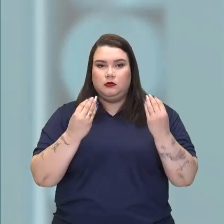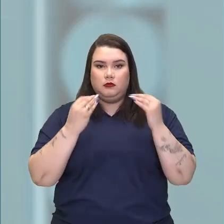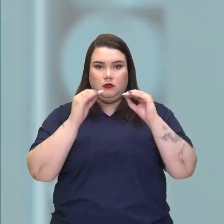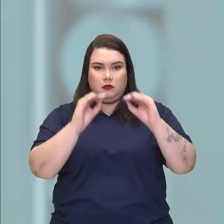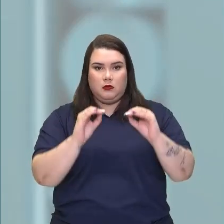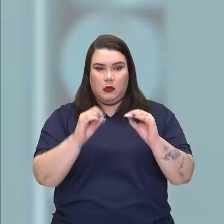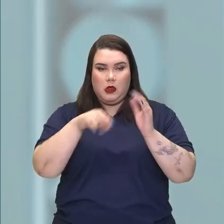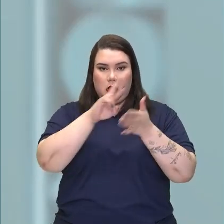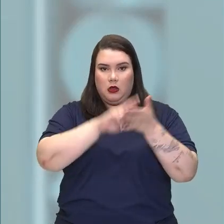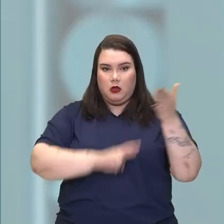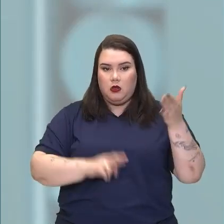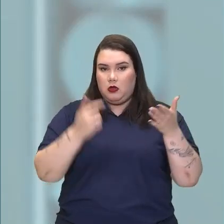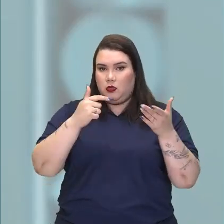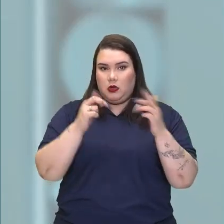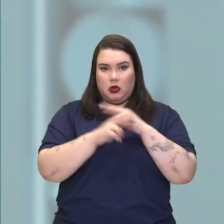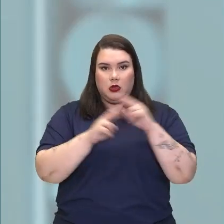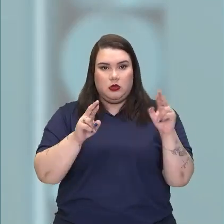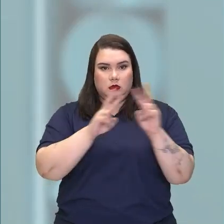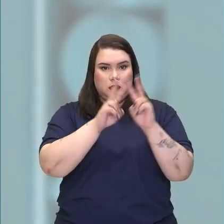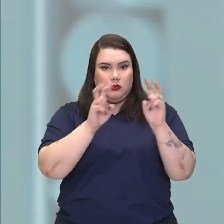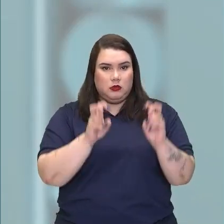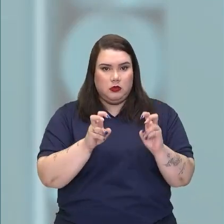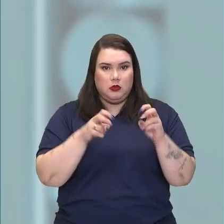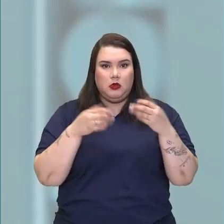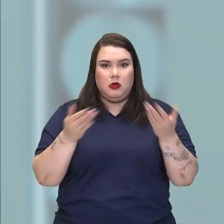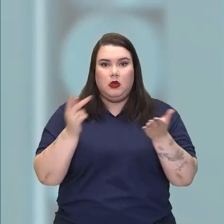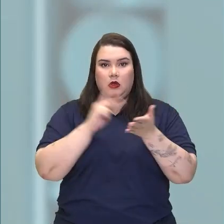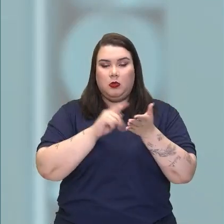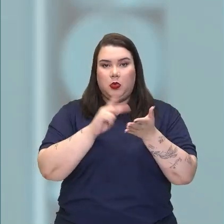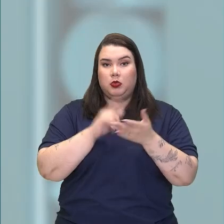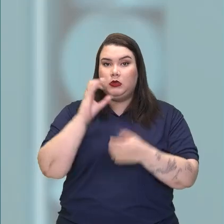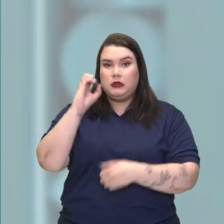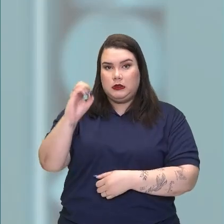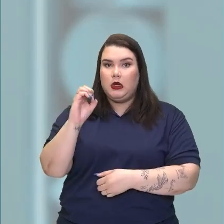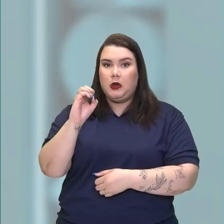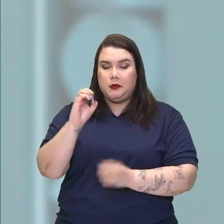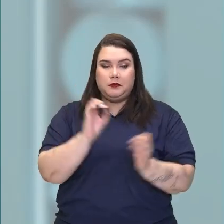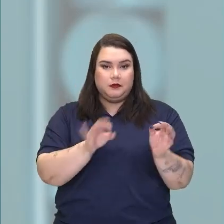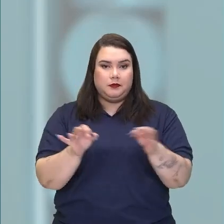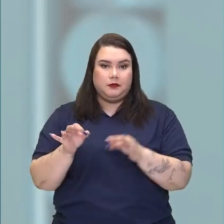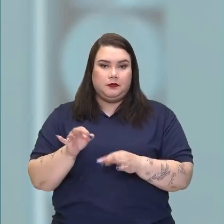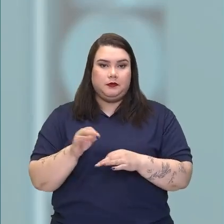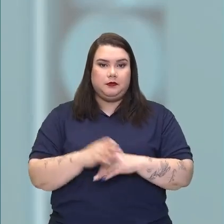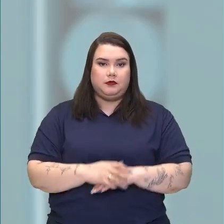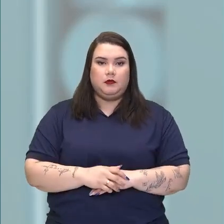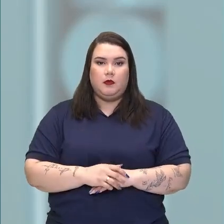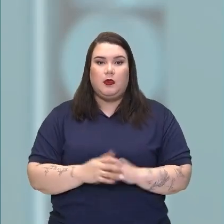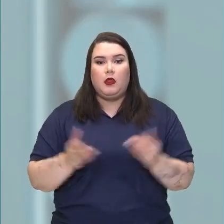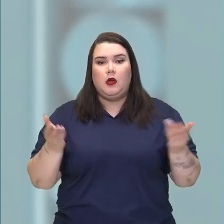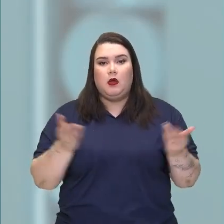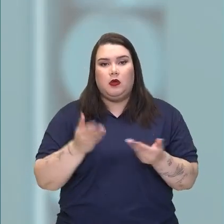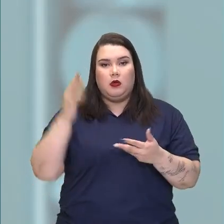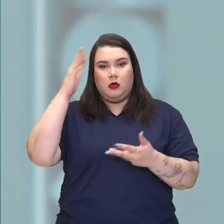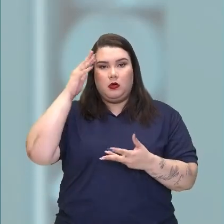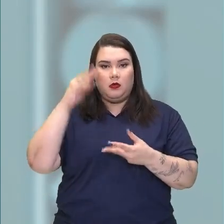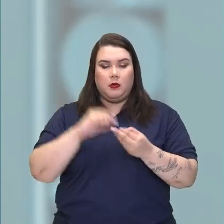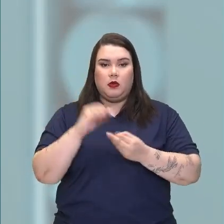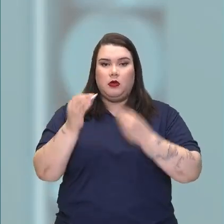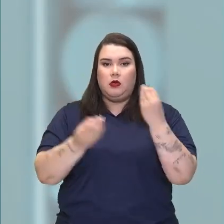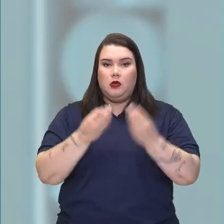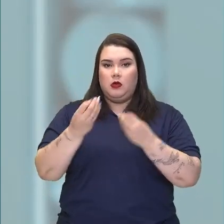na redação que não tem nada a ver com o tema, você tira a nota 0, tá bom? Então, a gente vai agora entender como é que